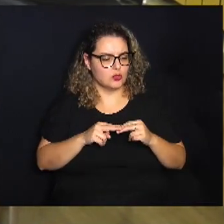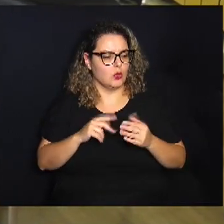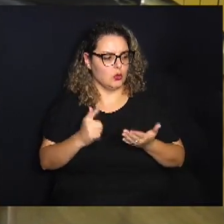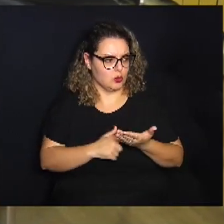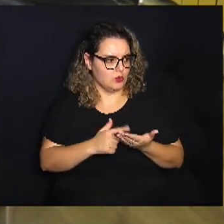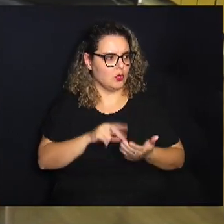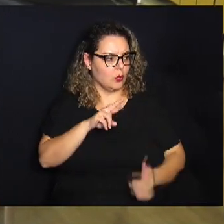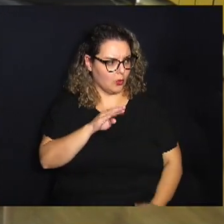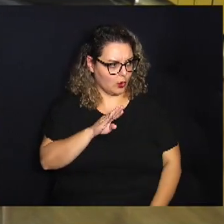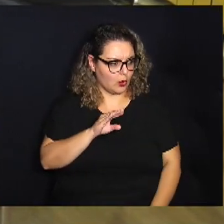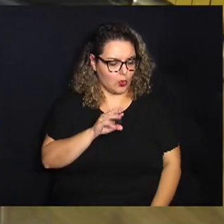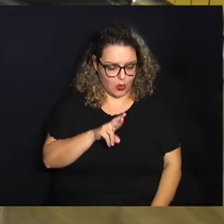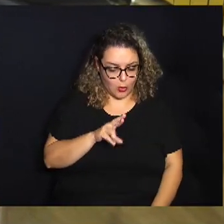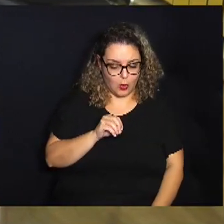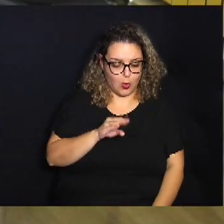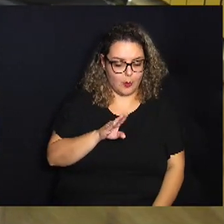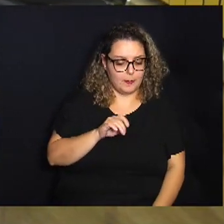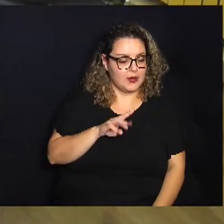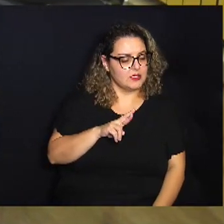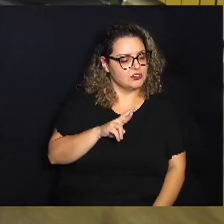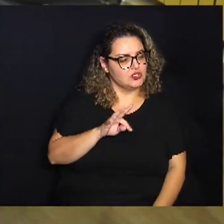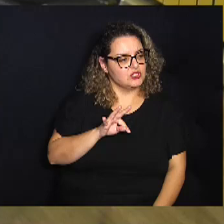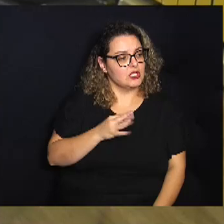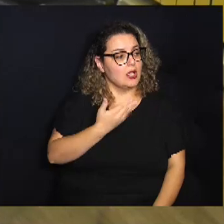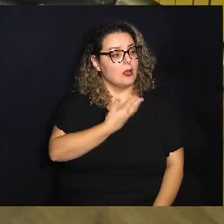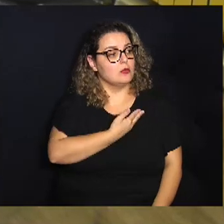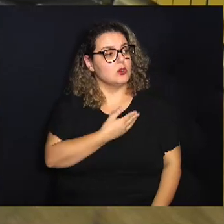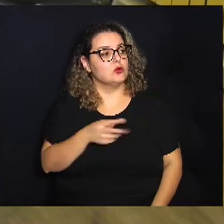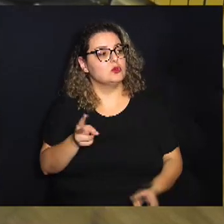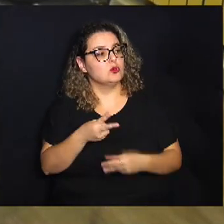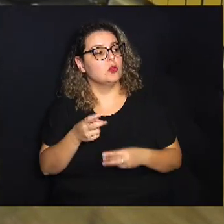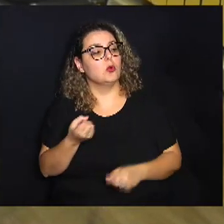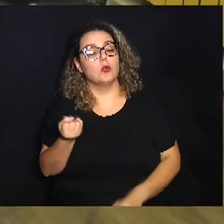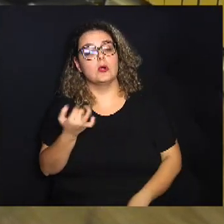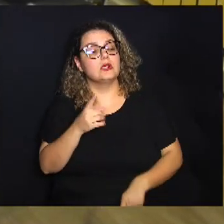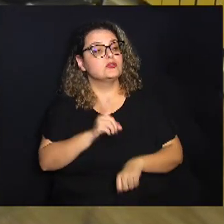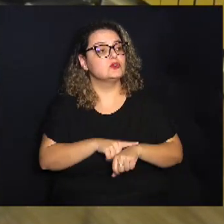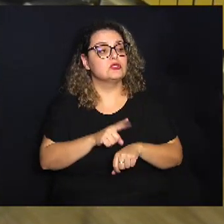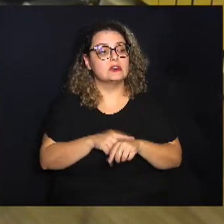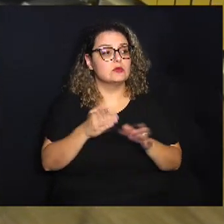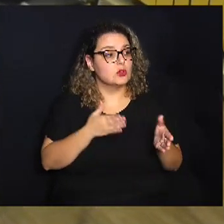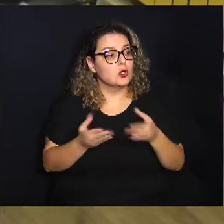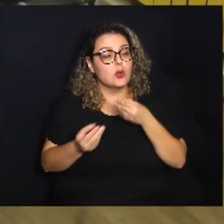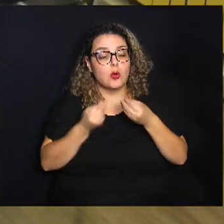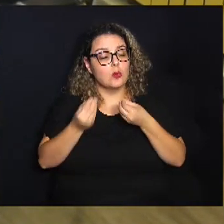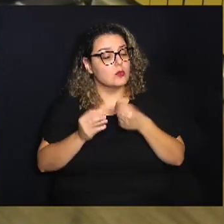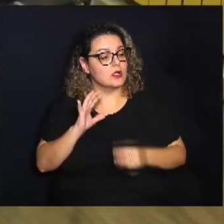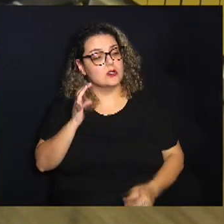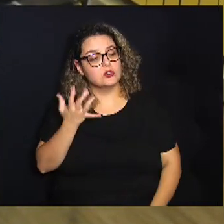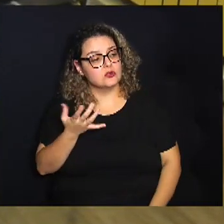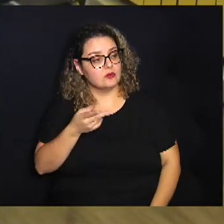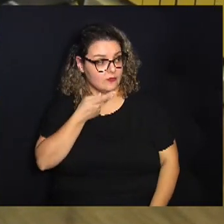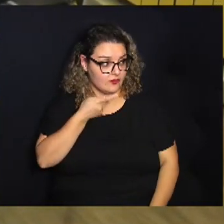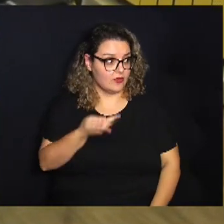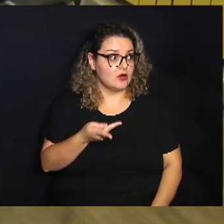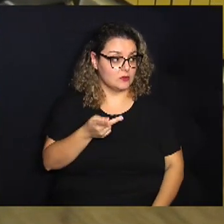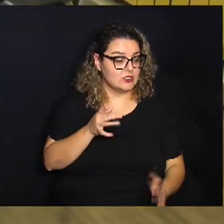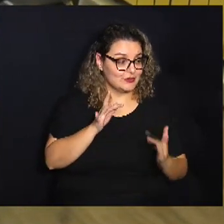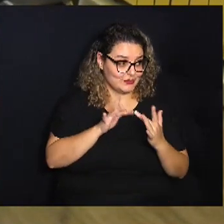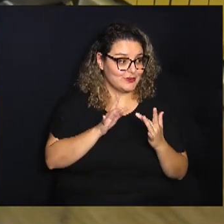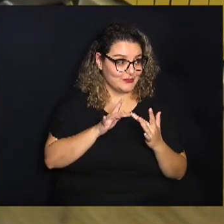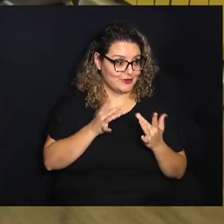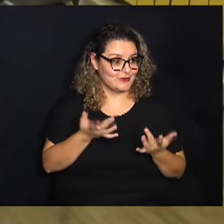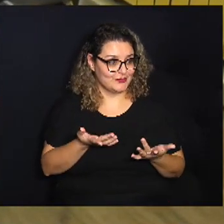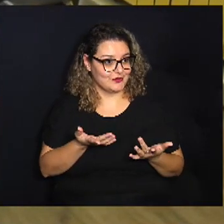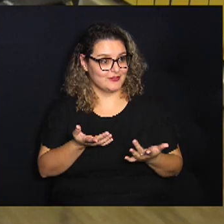Schneider, que você falou que é o Amigo do Vento, né? Quanto tempo de produção, como que foi? Você falou que foi esse contato